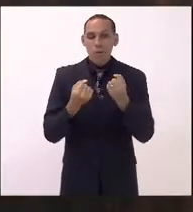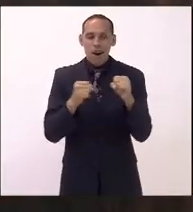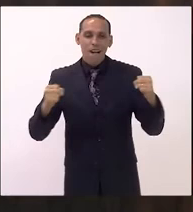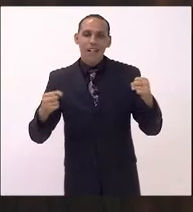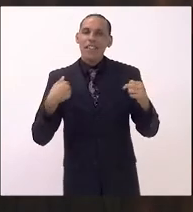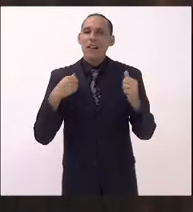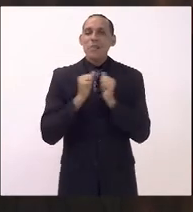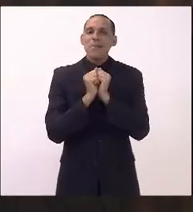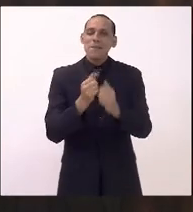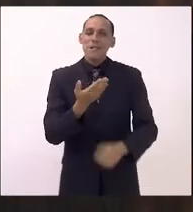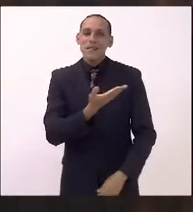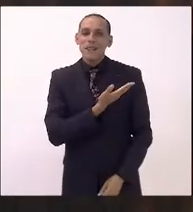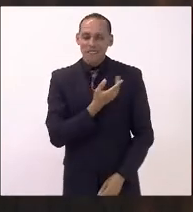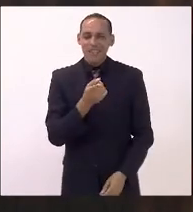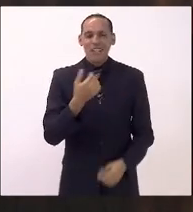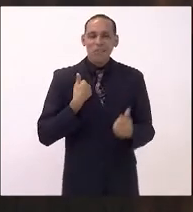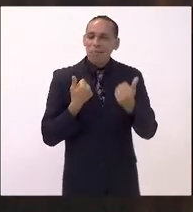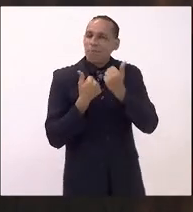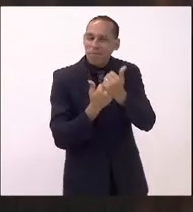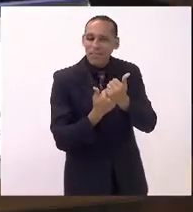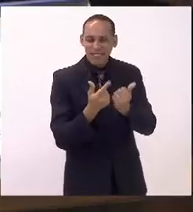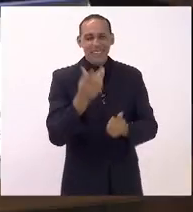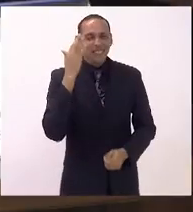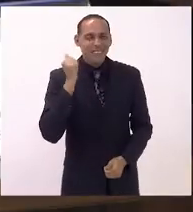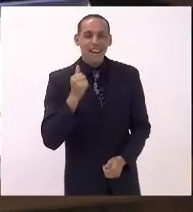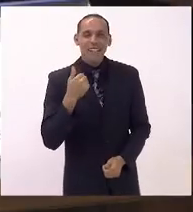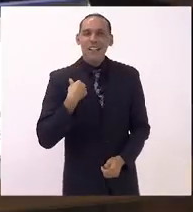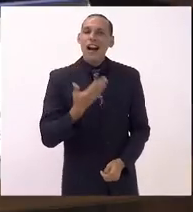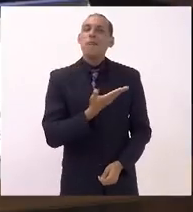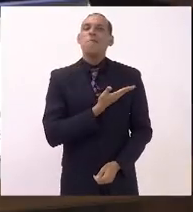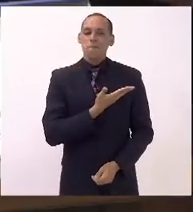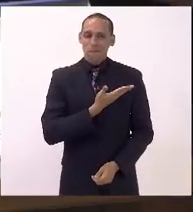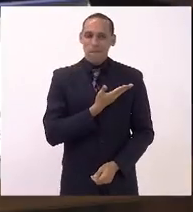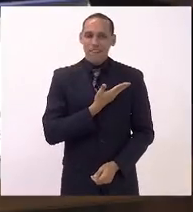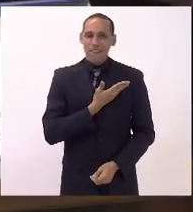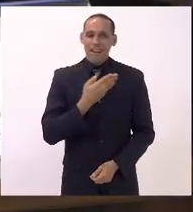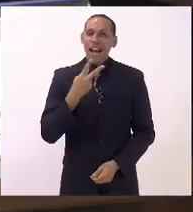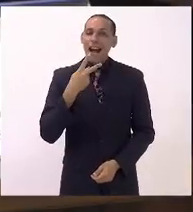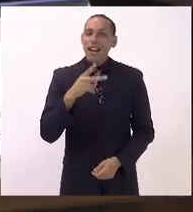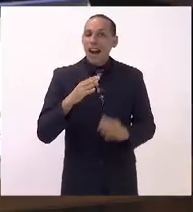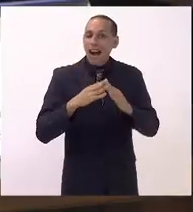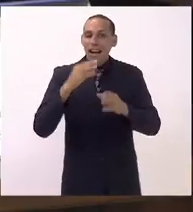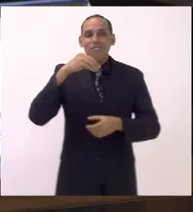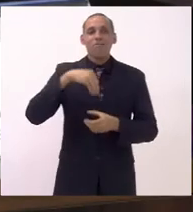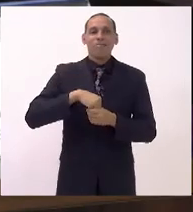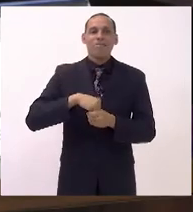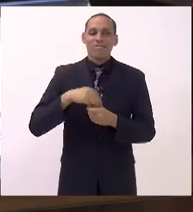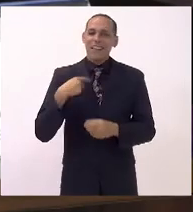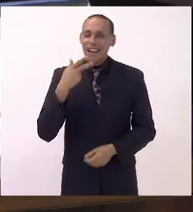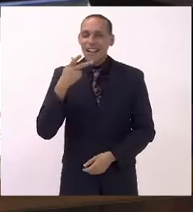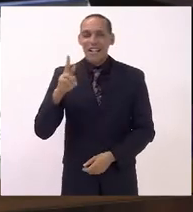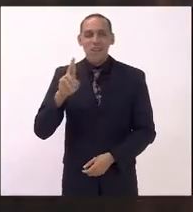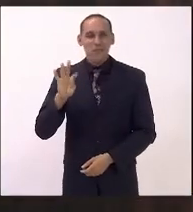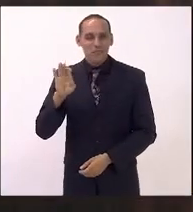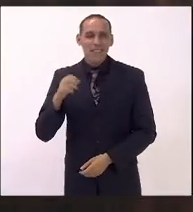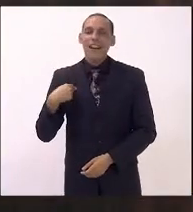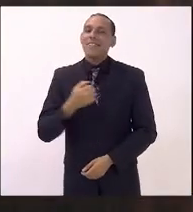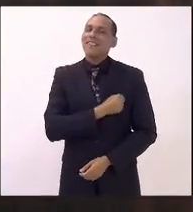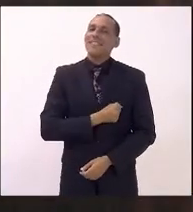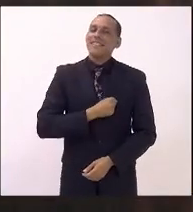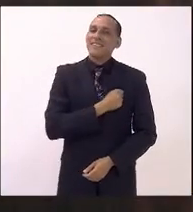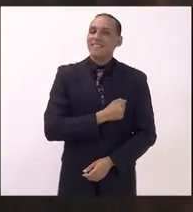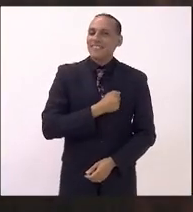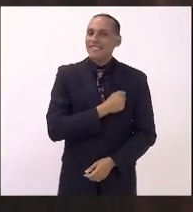lado, você tem meu apoio, você sabe, eu sou um amigo seu, de dentro da sua casa. Eu estava falando para a Ruth aqui, eu falei, estou com saudade